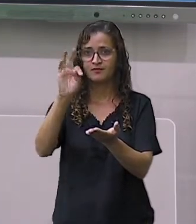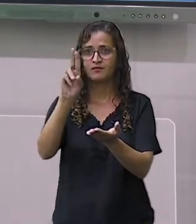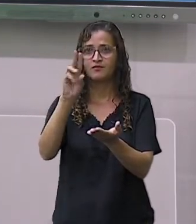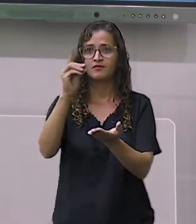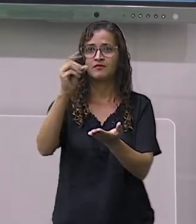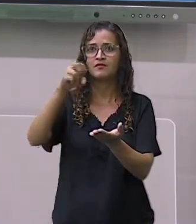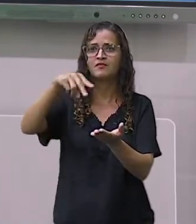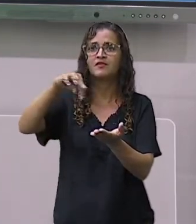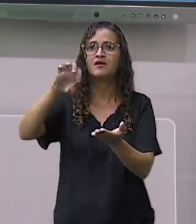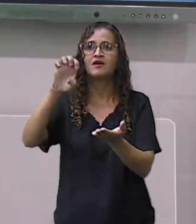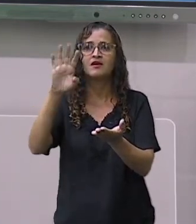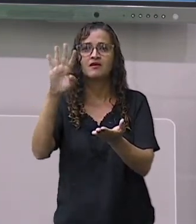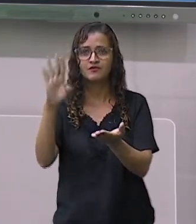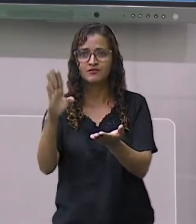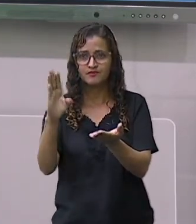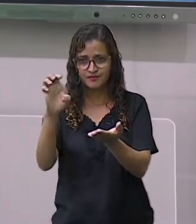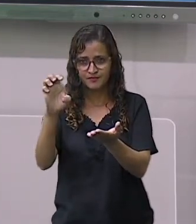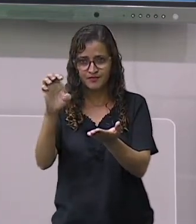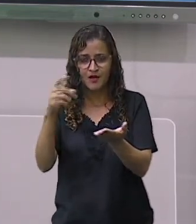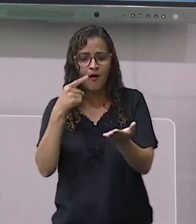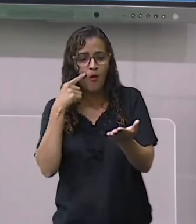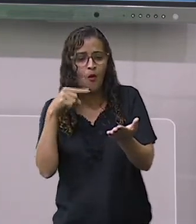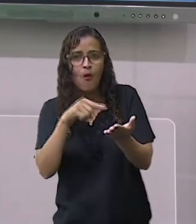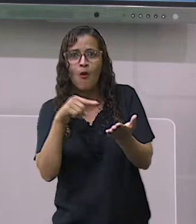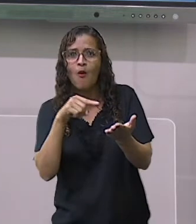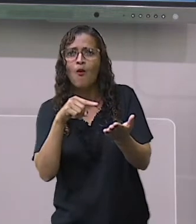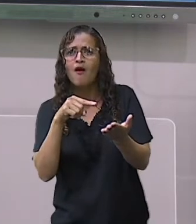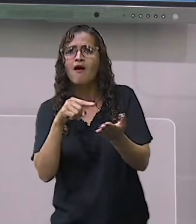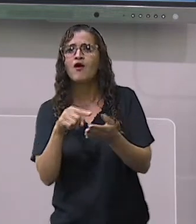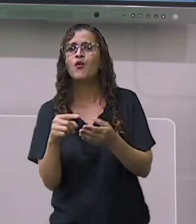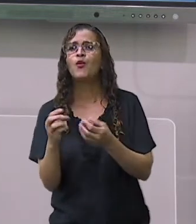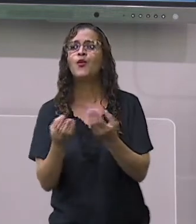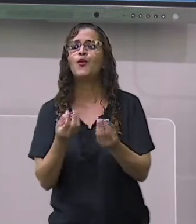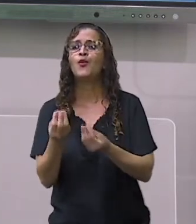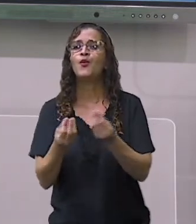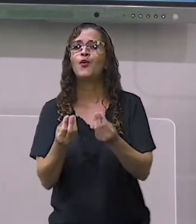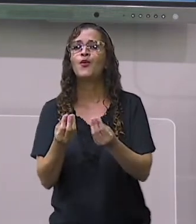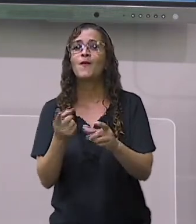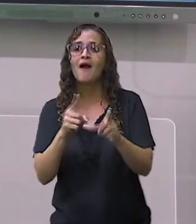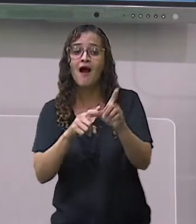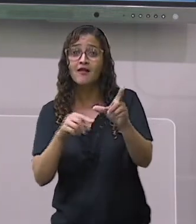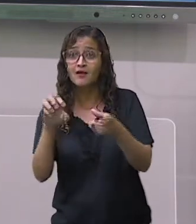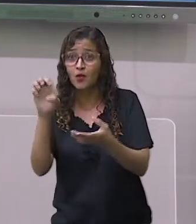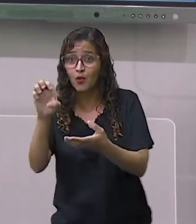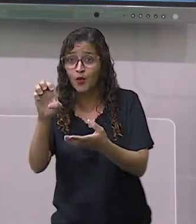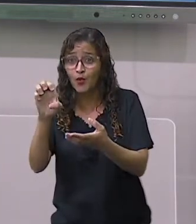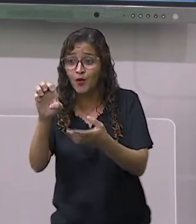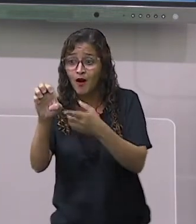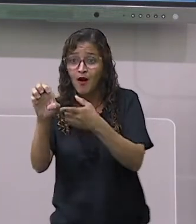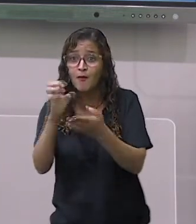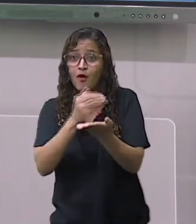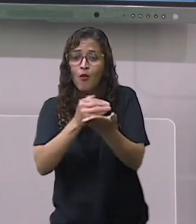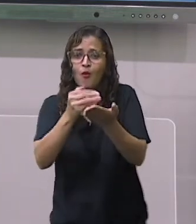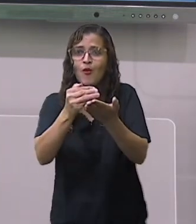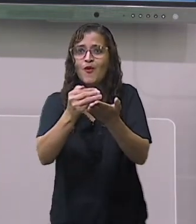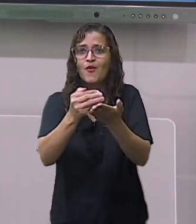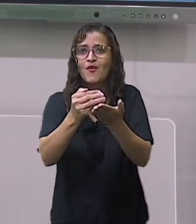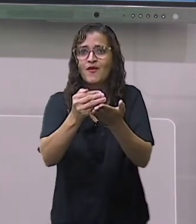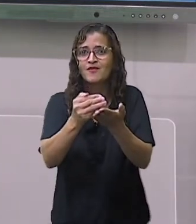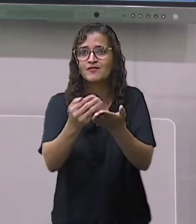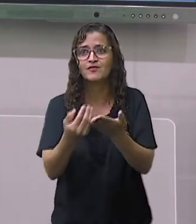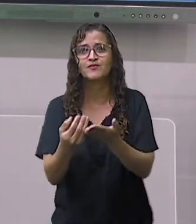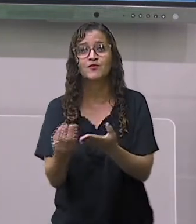Mas onde é que eu encontro a letra E? Depois das palavras ou verbetes da